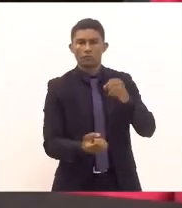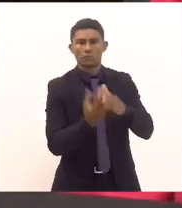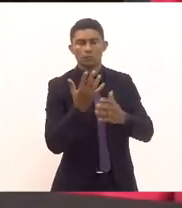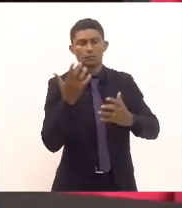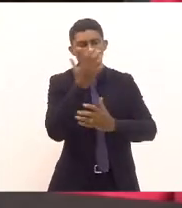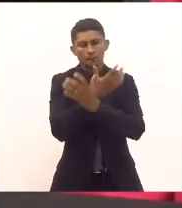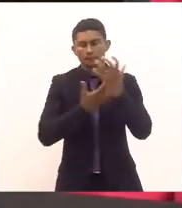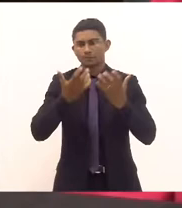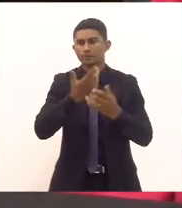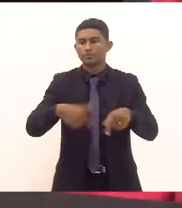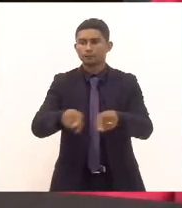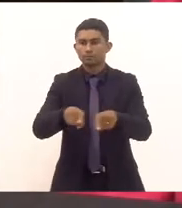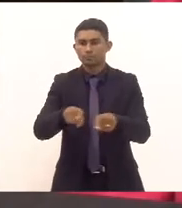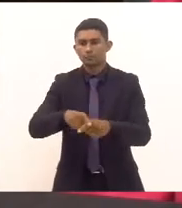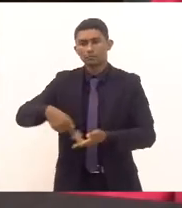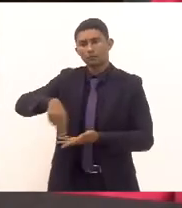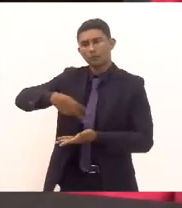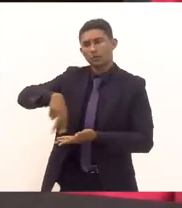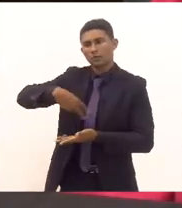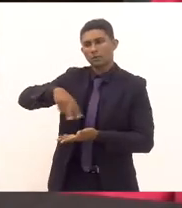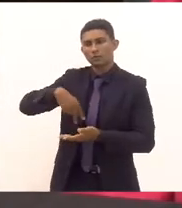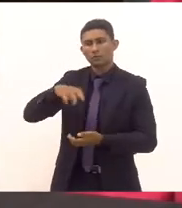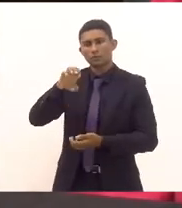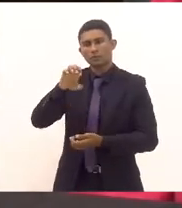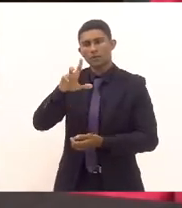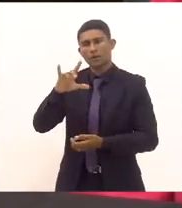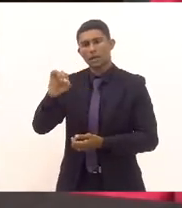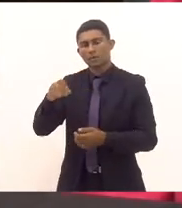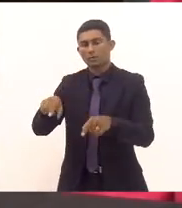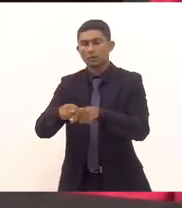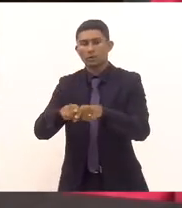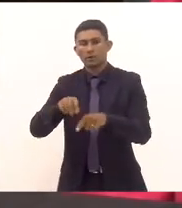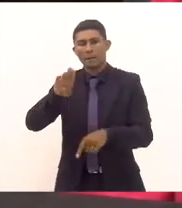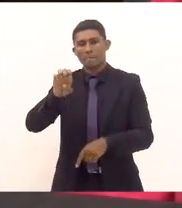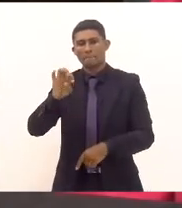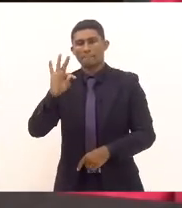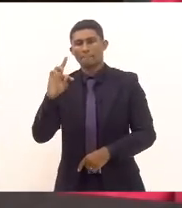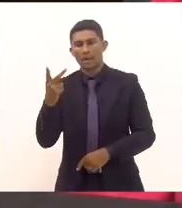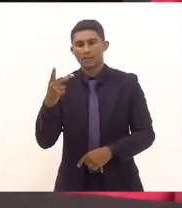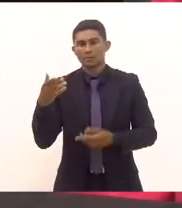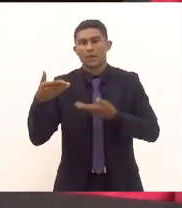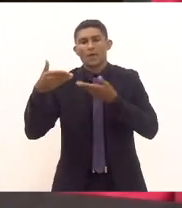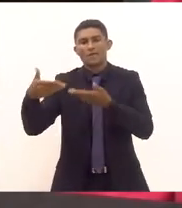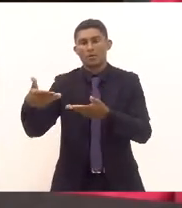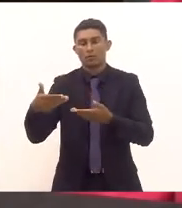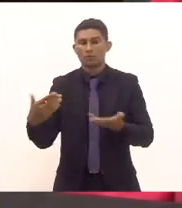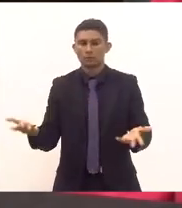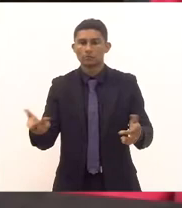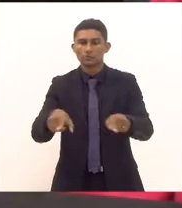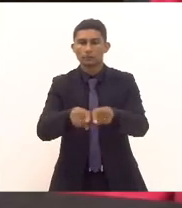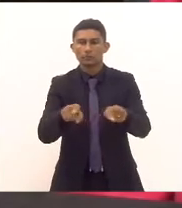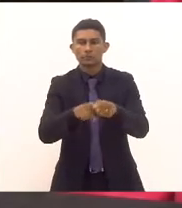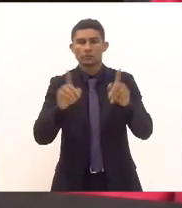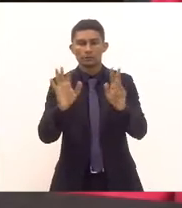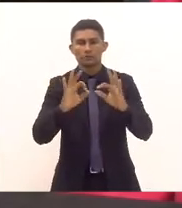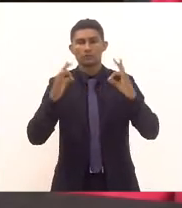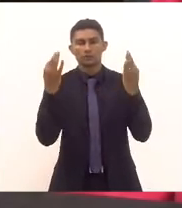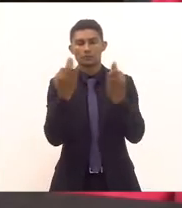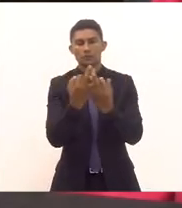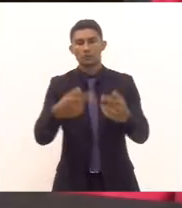desenvolveram aos coreógrafos realidade beijando que me dar oportunidade de tá ali e agradecer a minha família